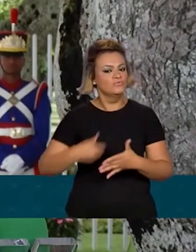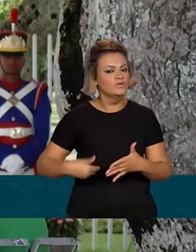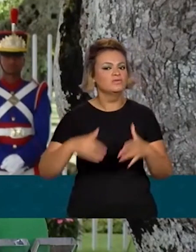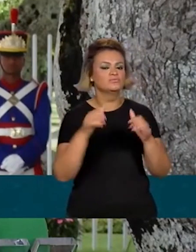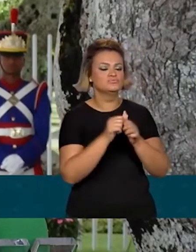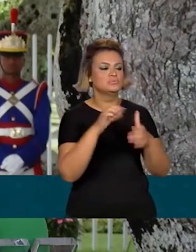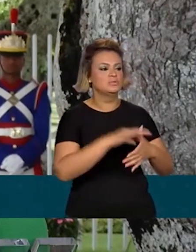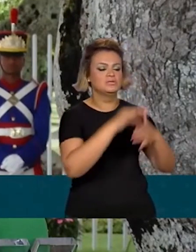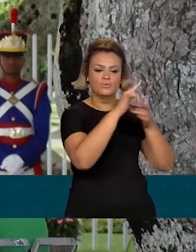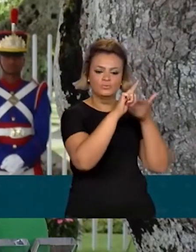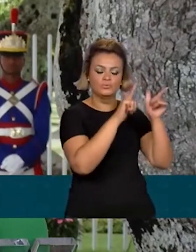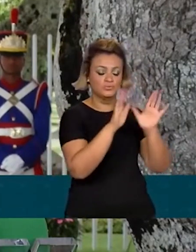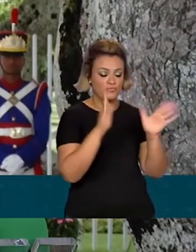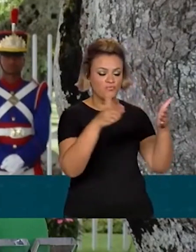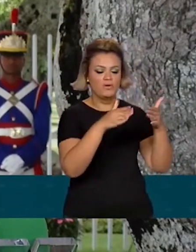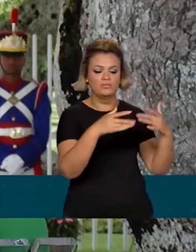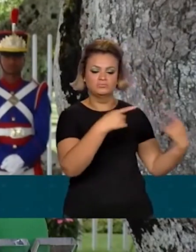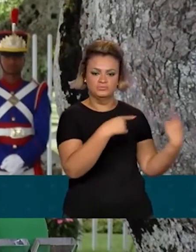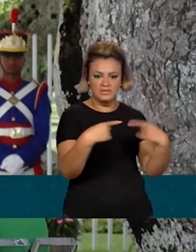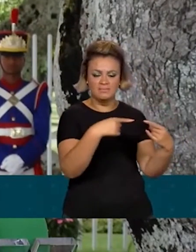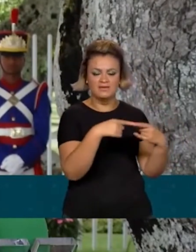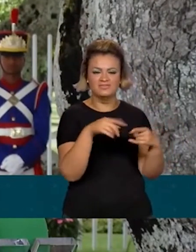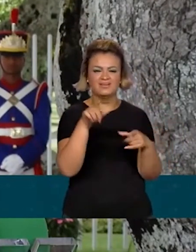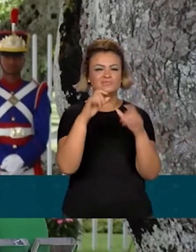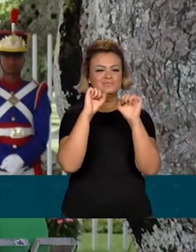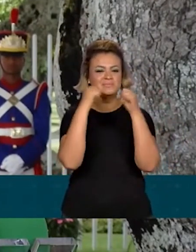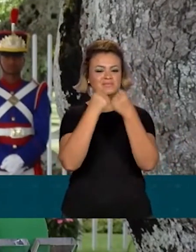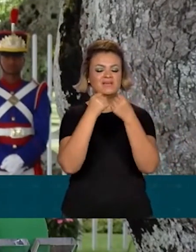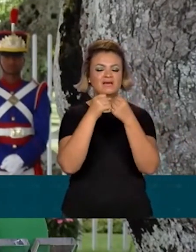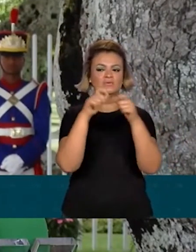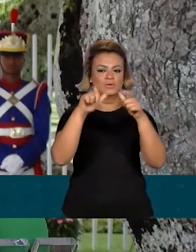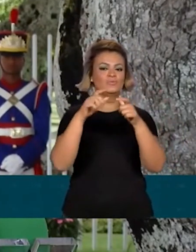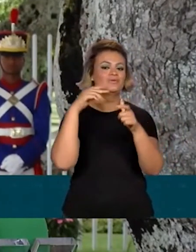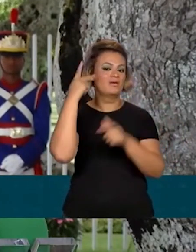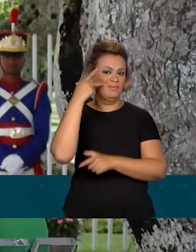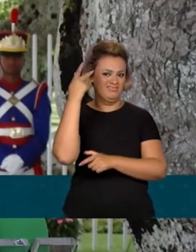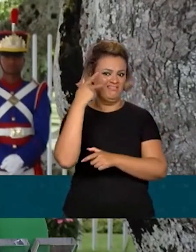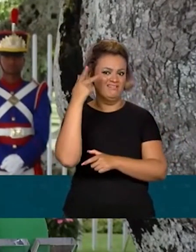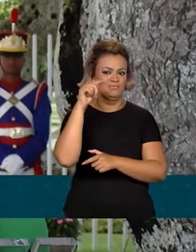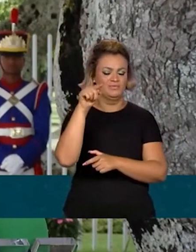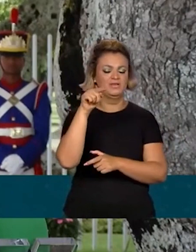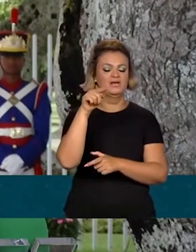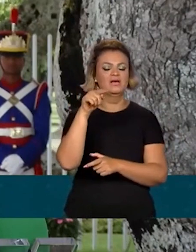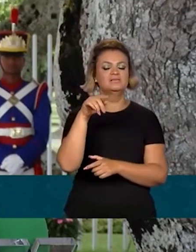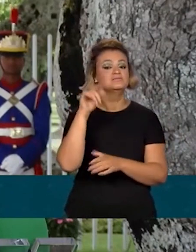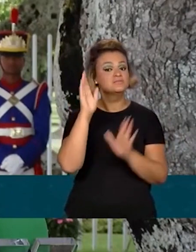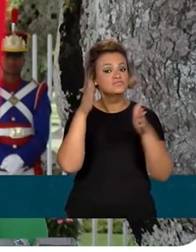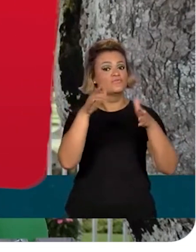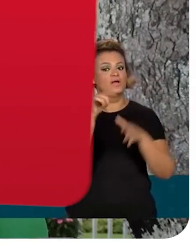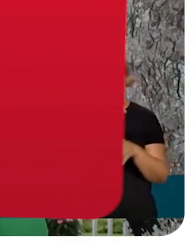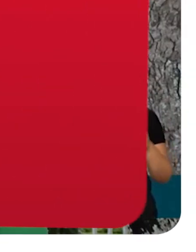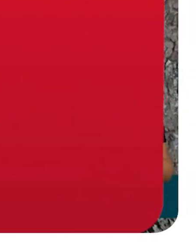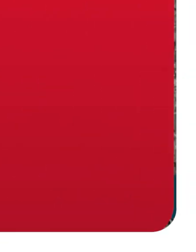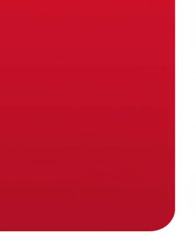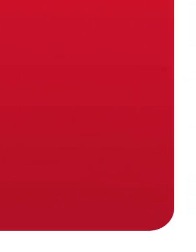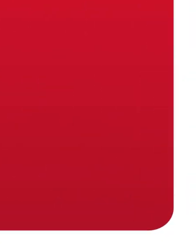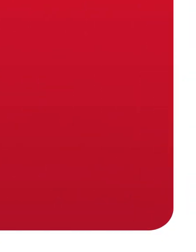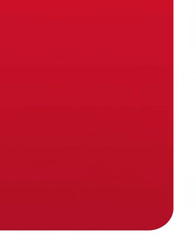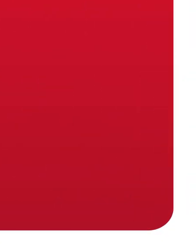da oposição que o centro debate no seminário aí não no plenário do Senado seja Exatamente esse